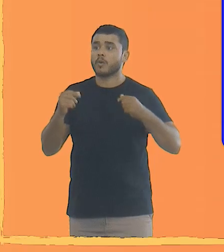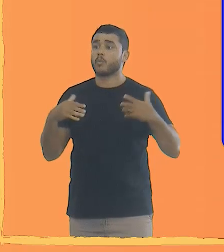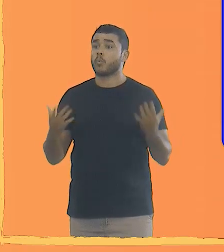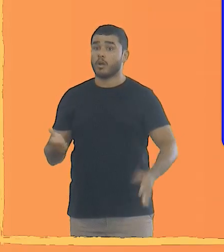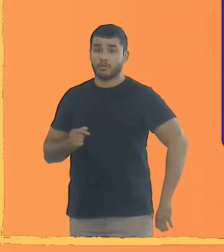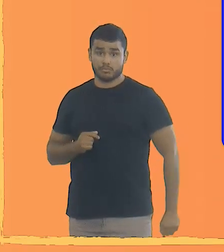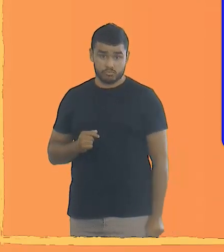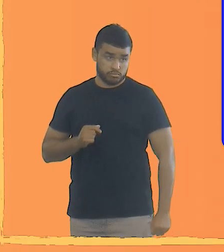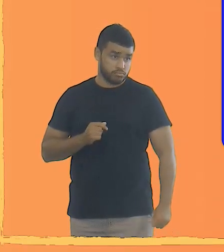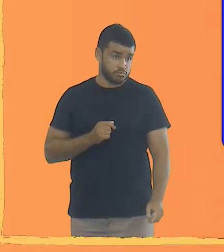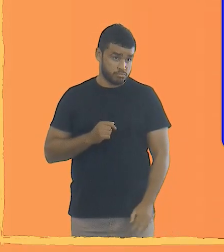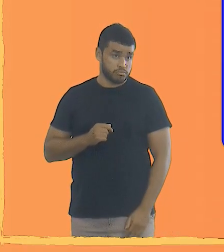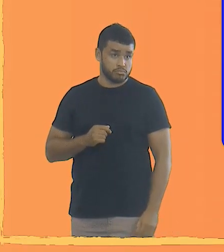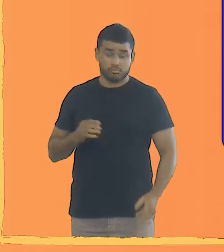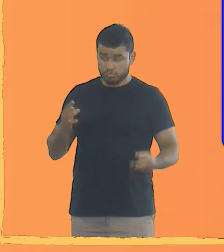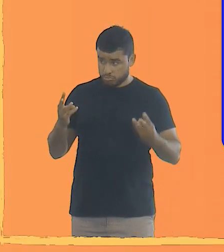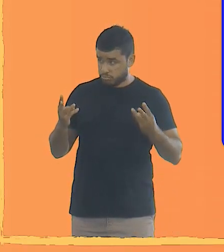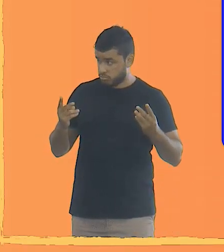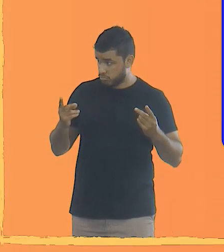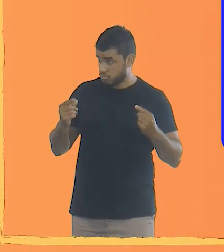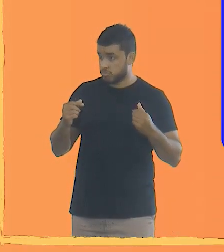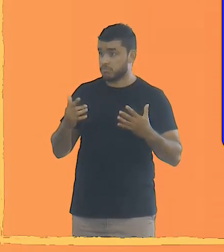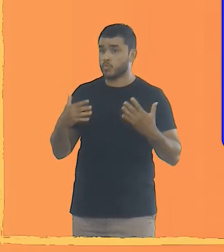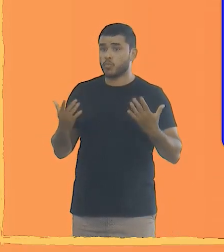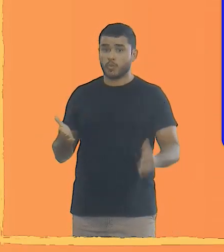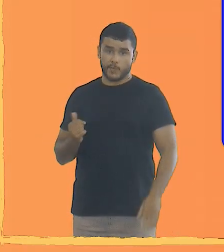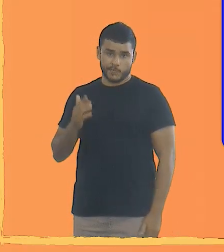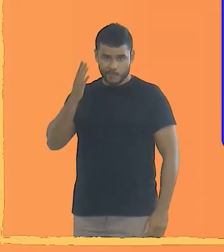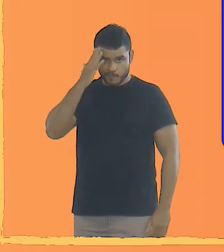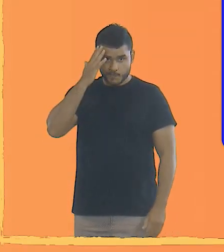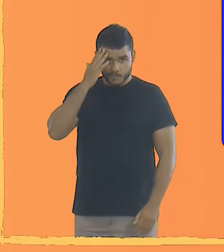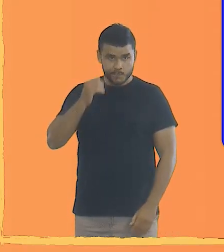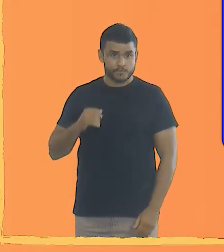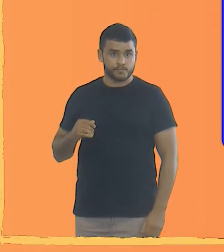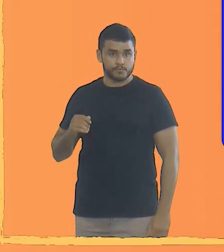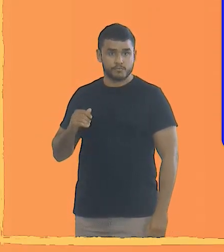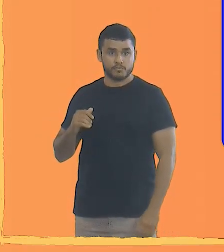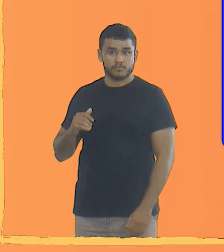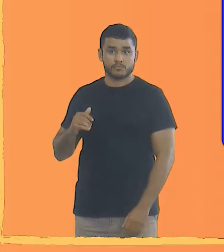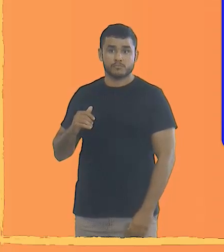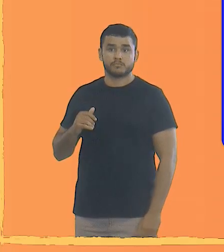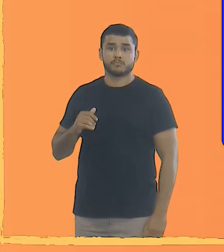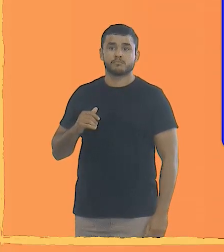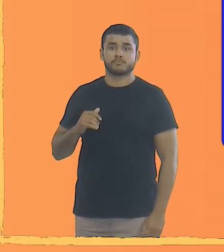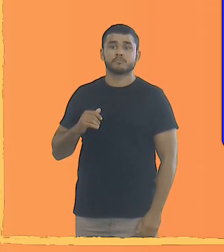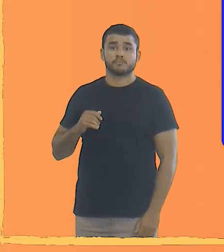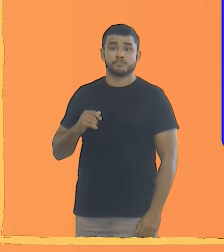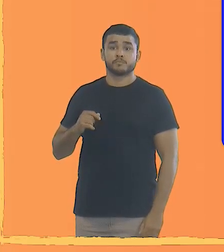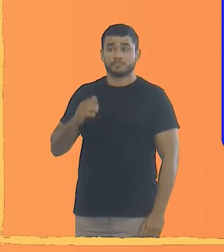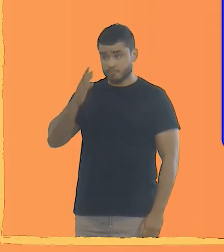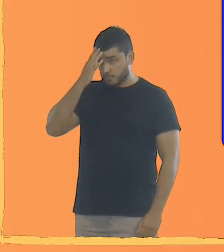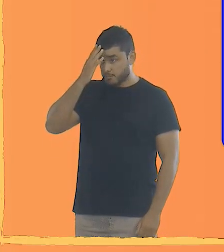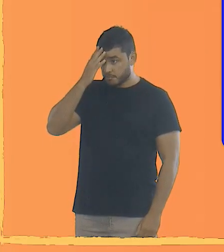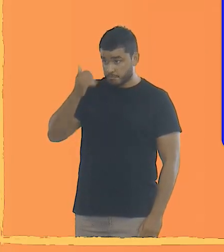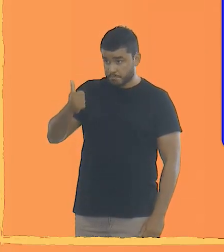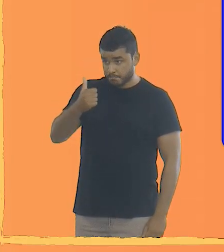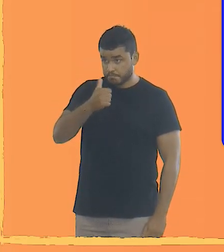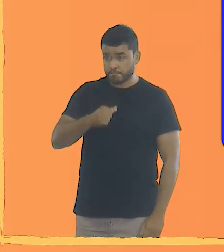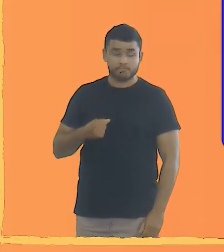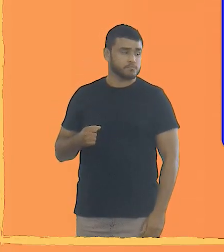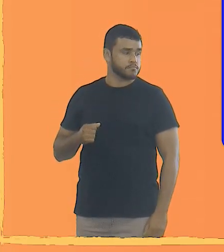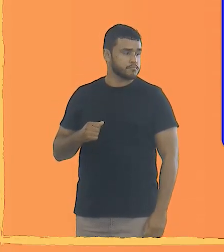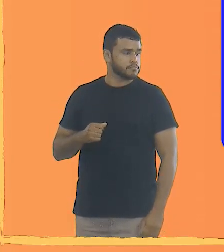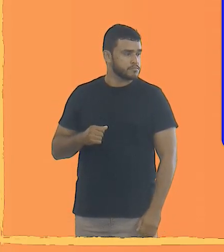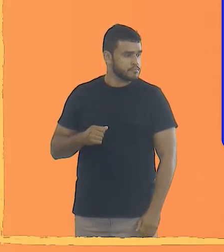ferramenta adequada para aquele tipo de problema que a gente vai enfrentar. Tudo bem? Então vejam só, a gente vai